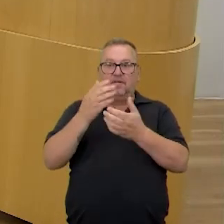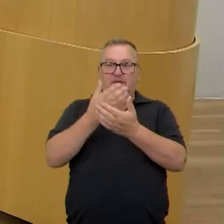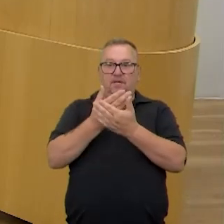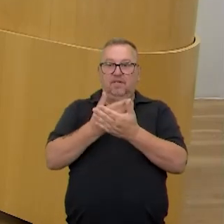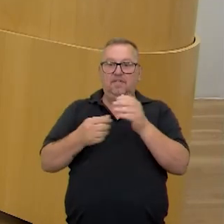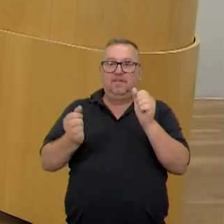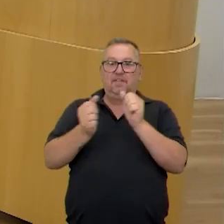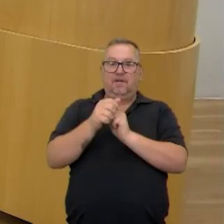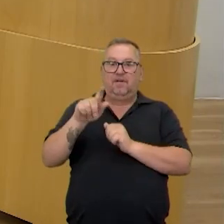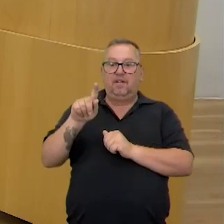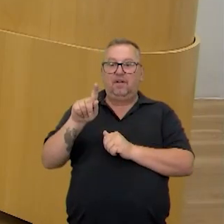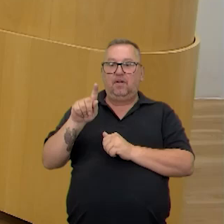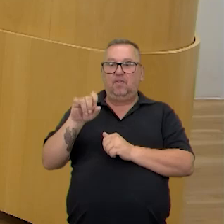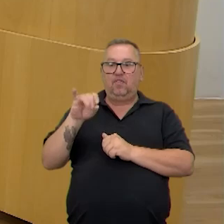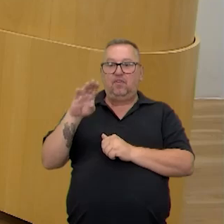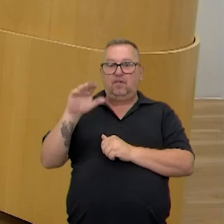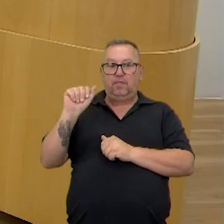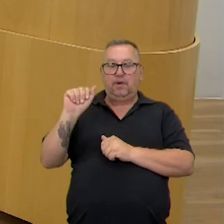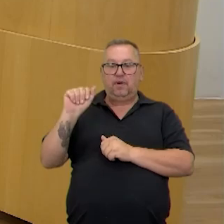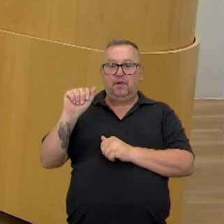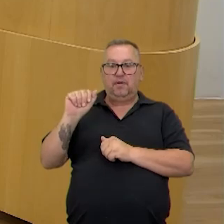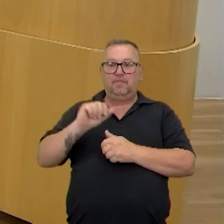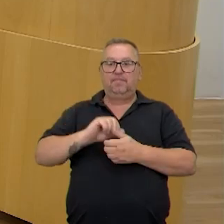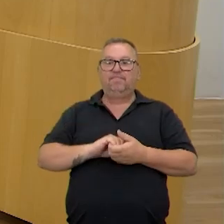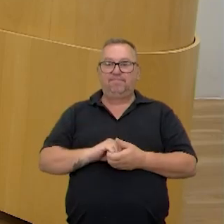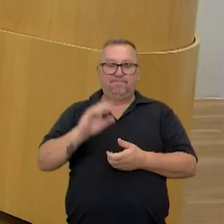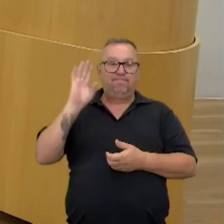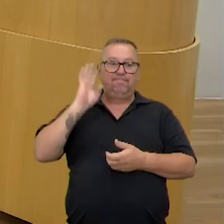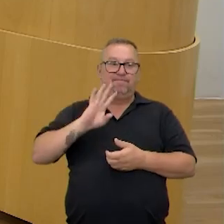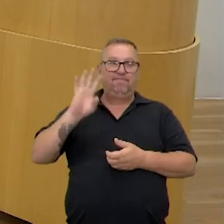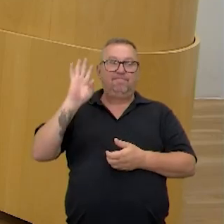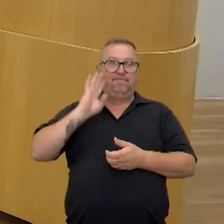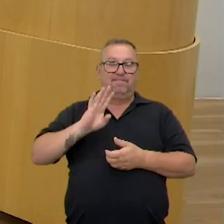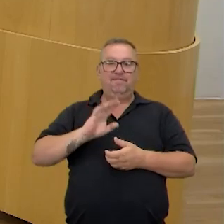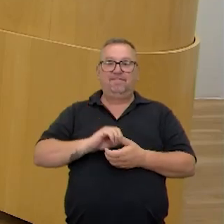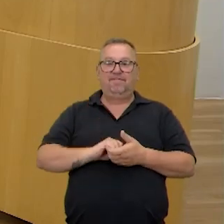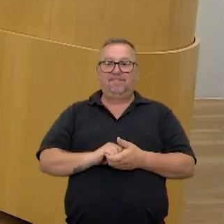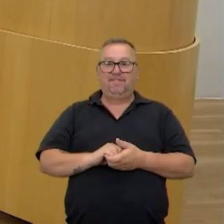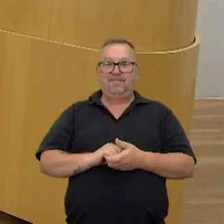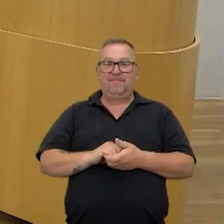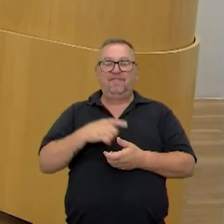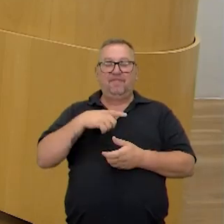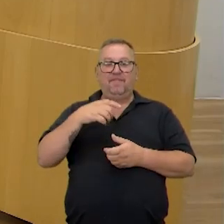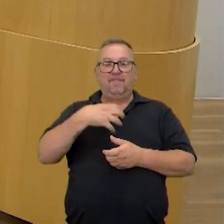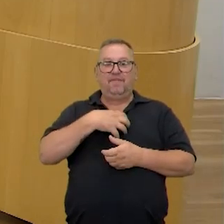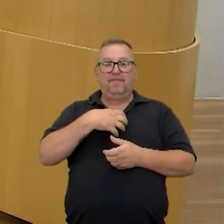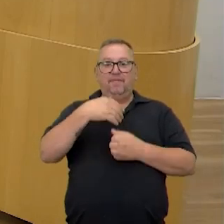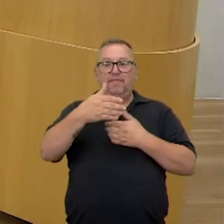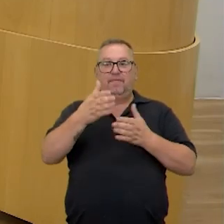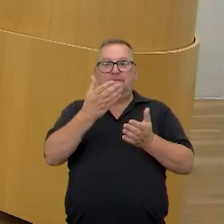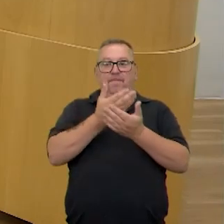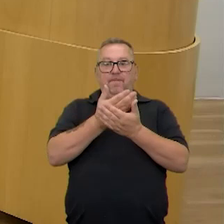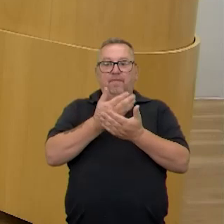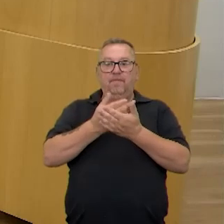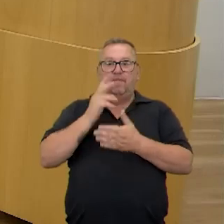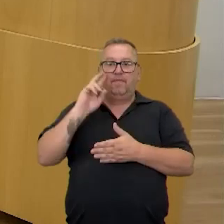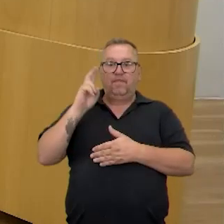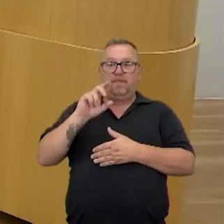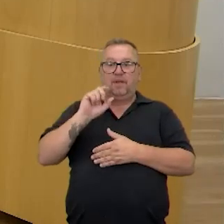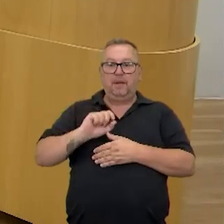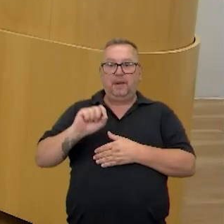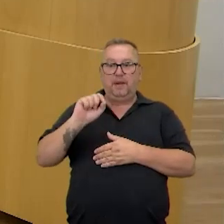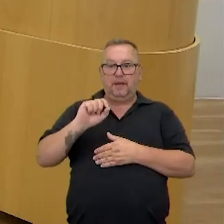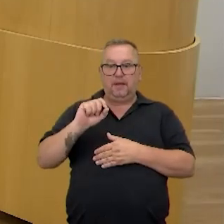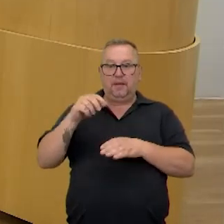o Giba, né, de geografia. É legal quando você se sente na sala de aula, né? Essa interação já dá um... Né,